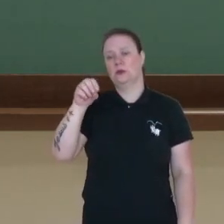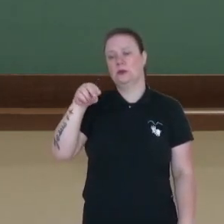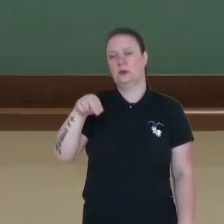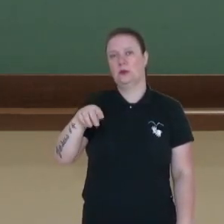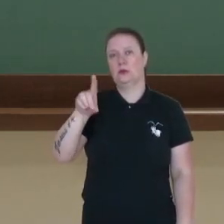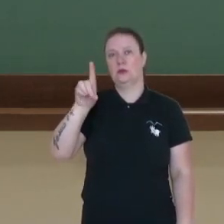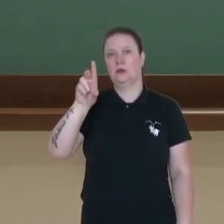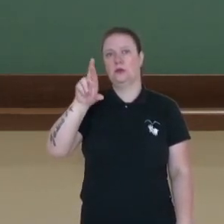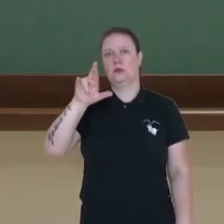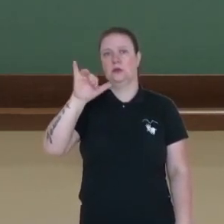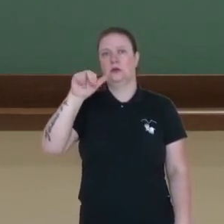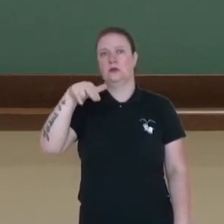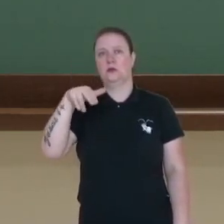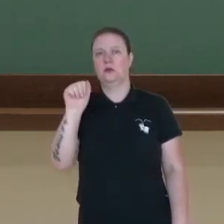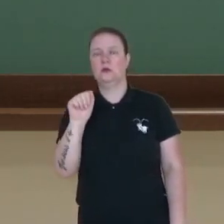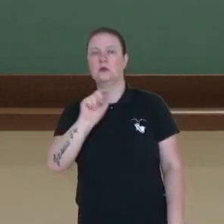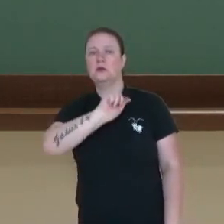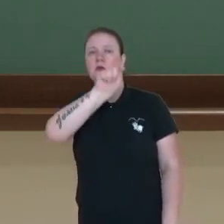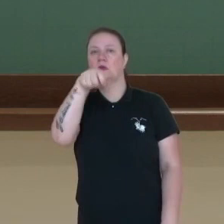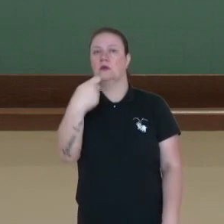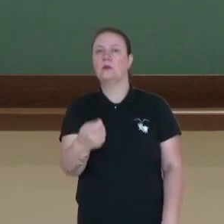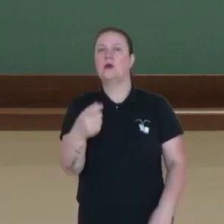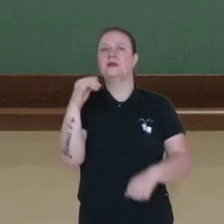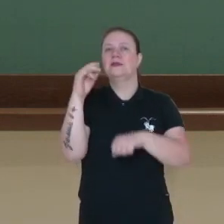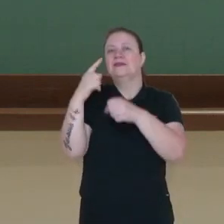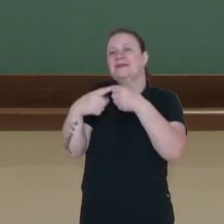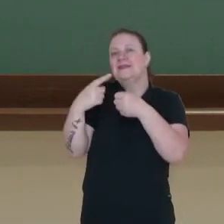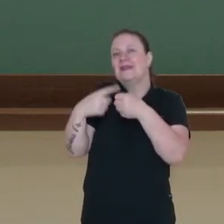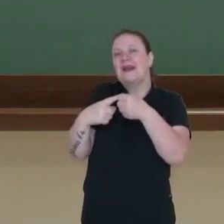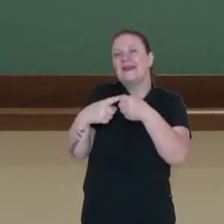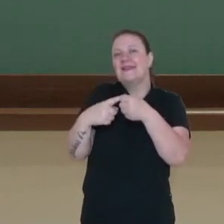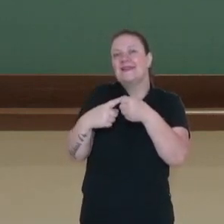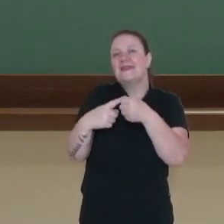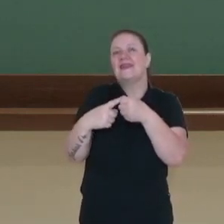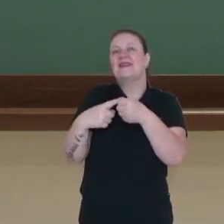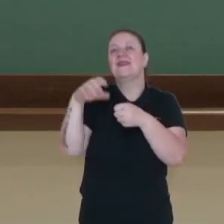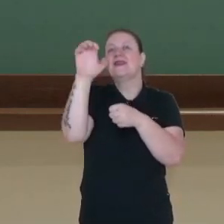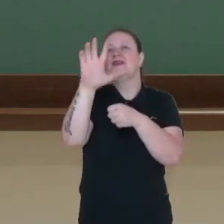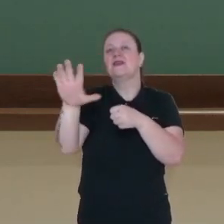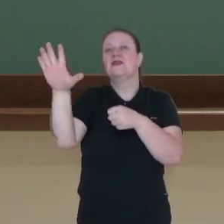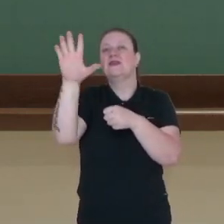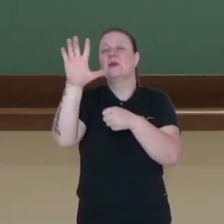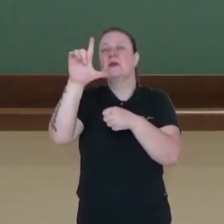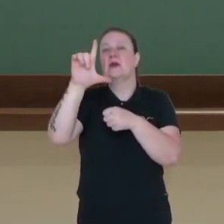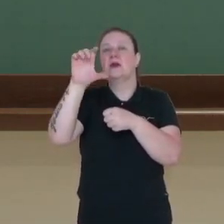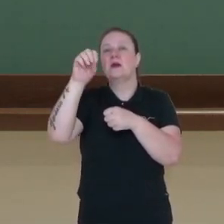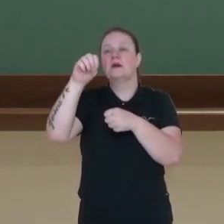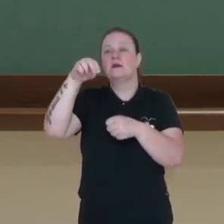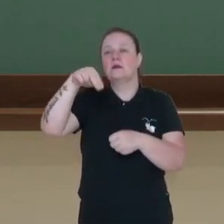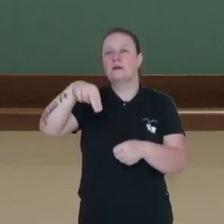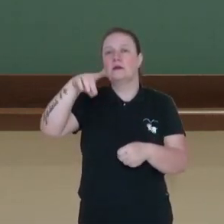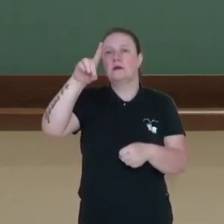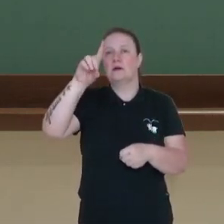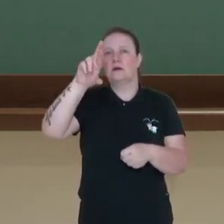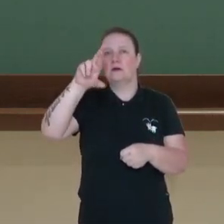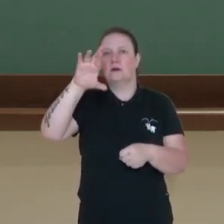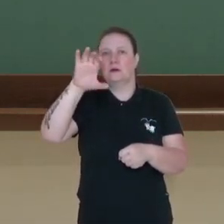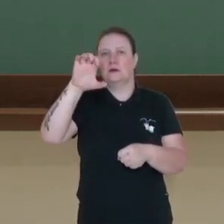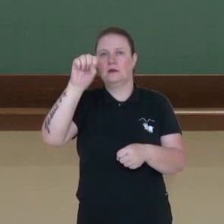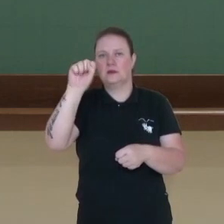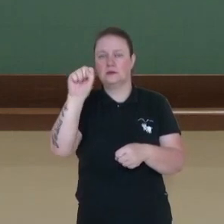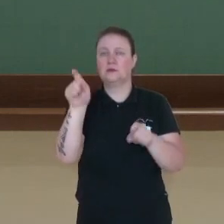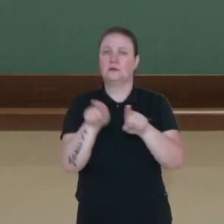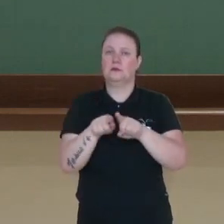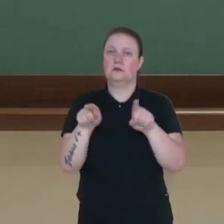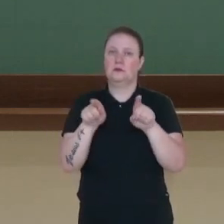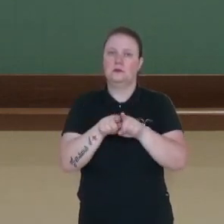cidade de Londres, e a presença de companhias de colonização inglesa que negociavam, vendiam os lotes